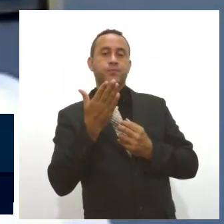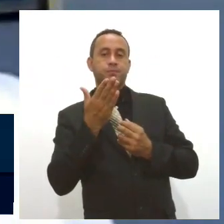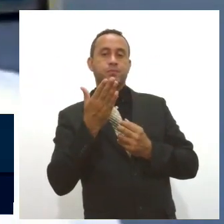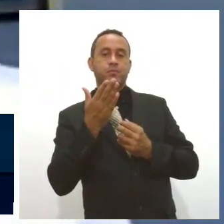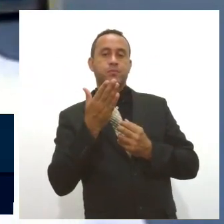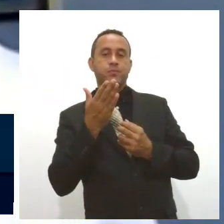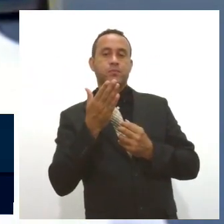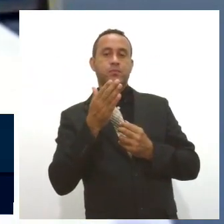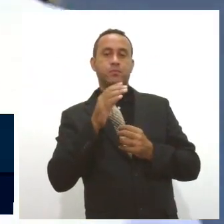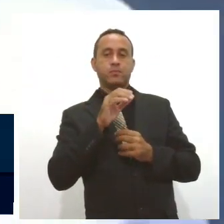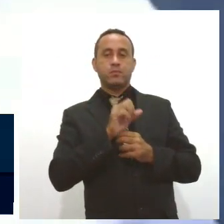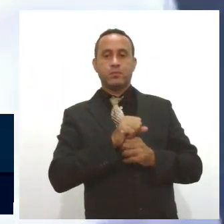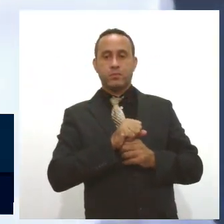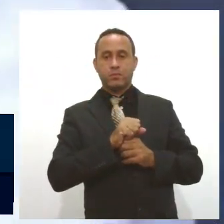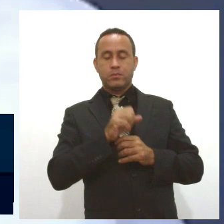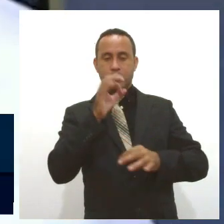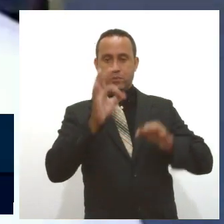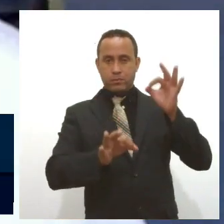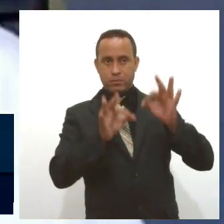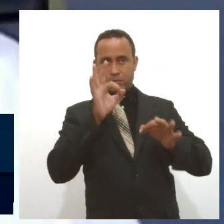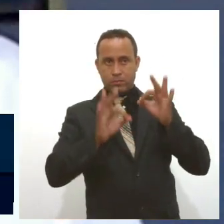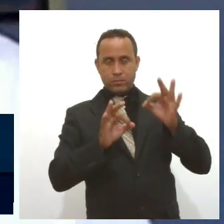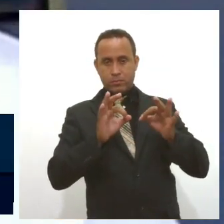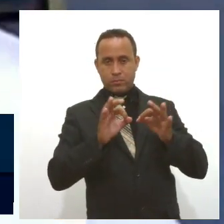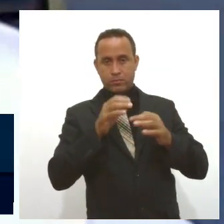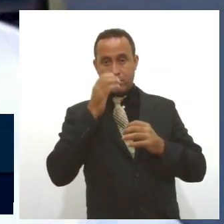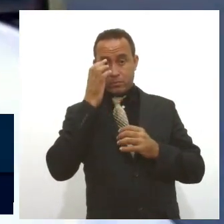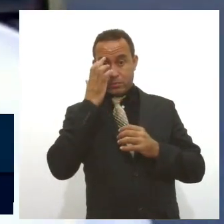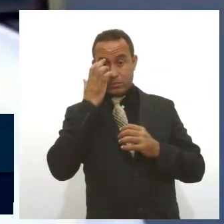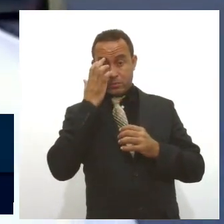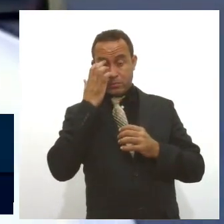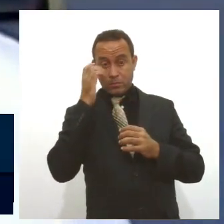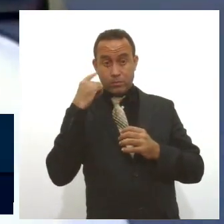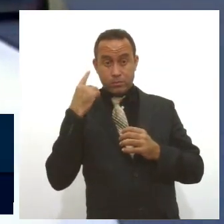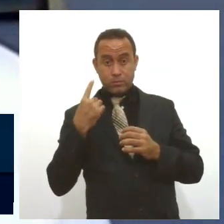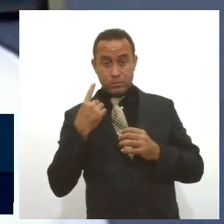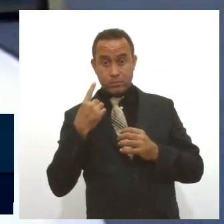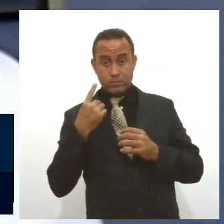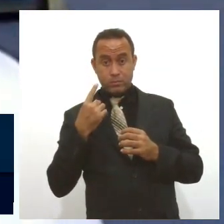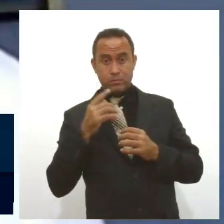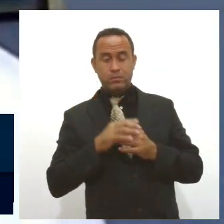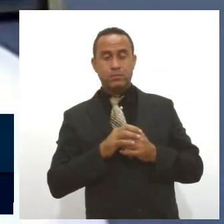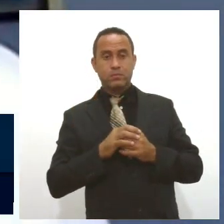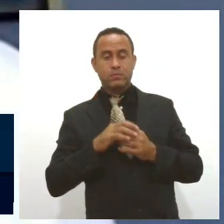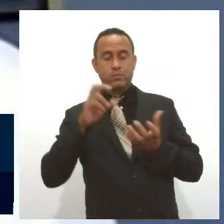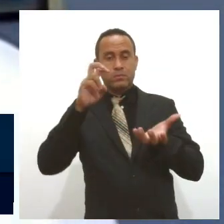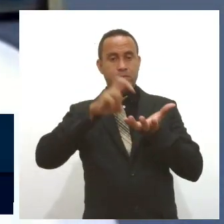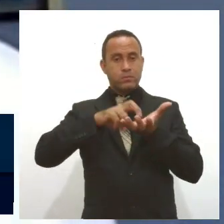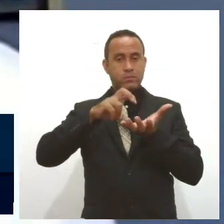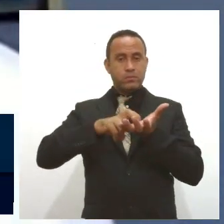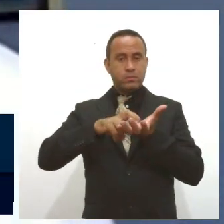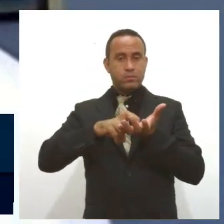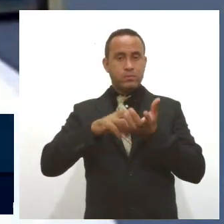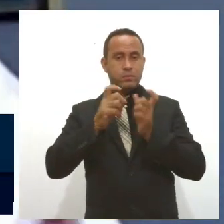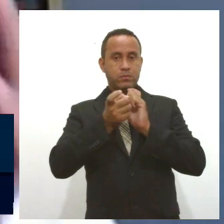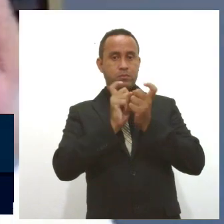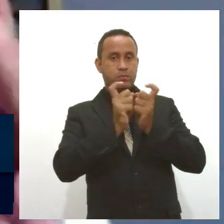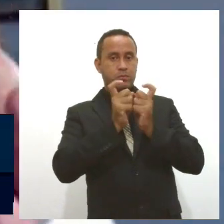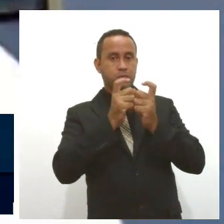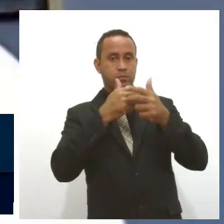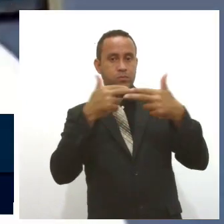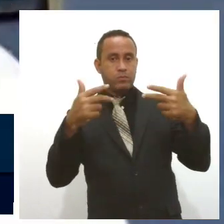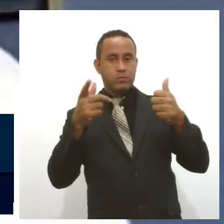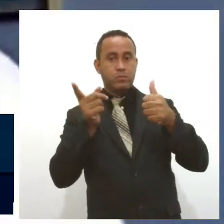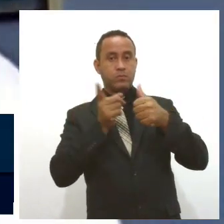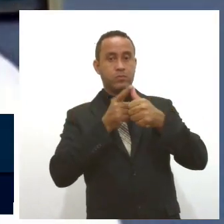ao Procurador-Geral de Justiça, doutor Manuel Cabral Machado Neto, e com ele estive na manhã de ontem, discutindo algumas questões.